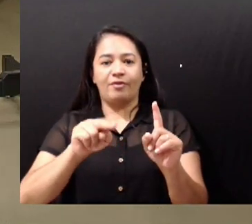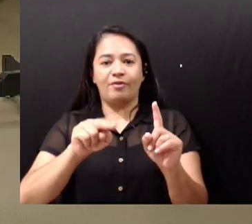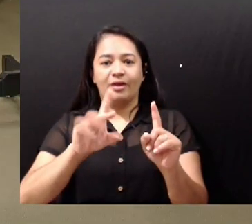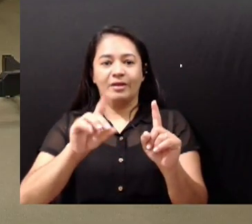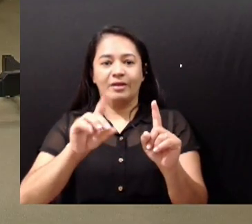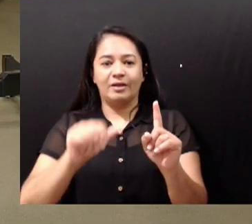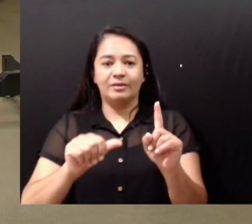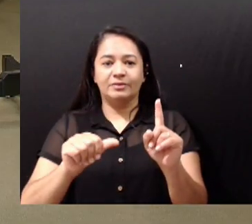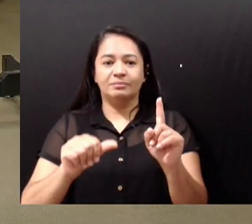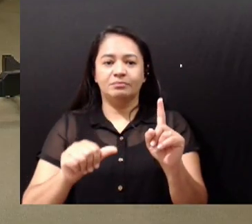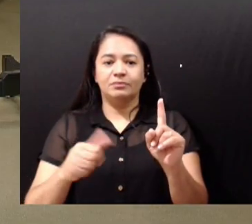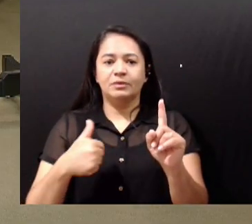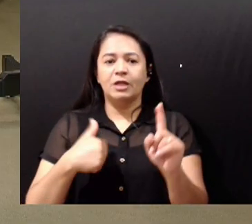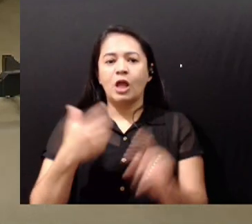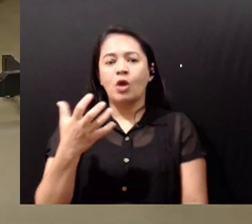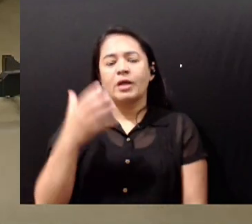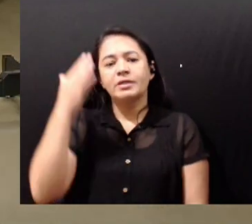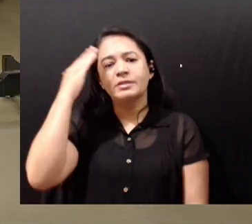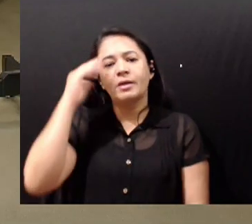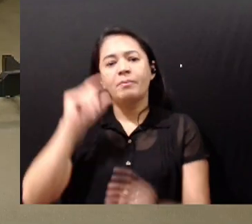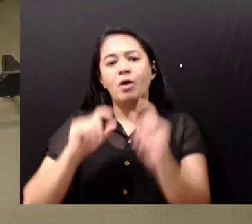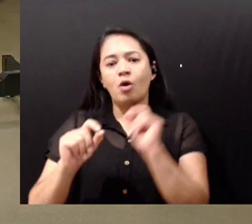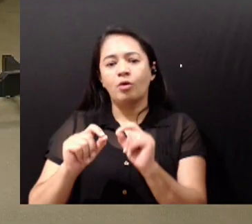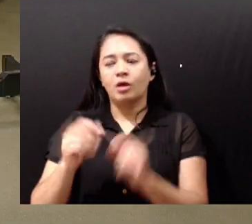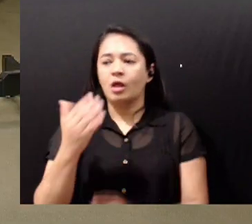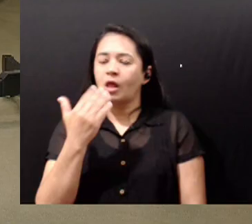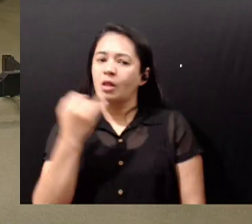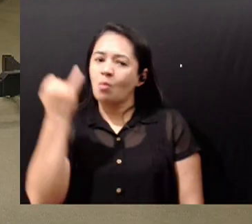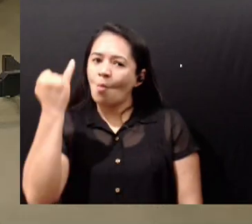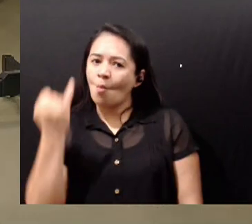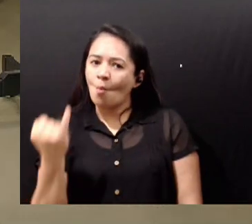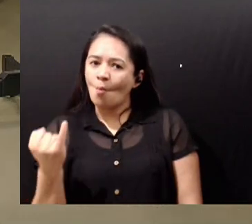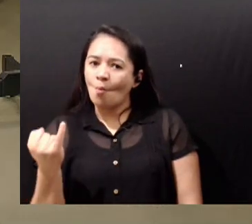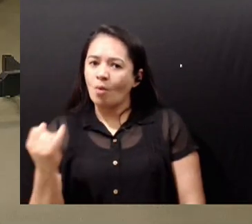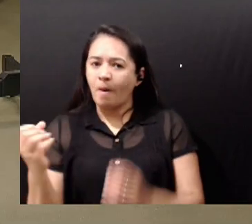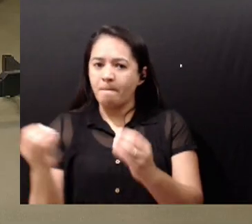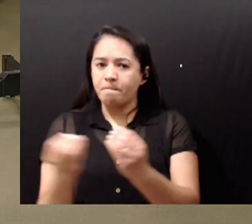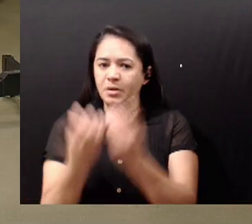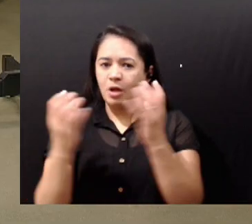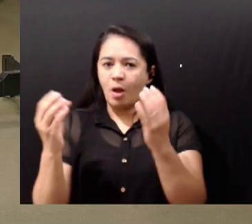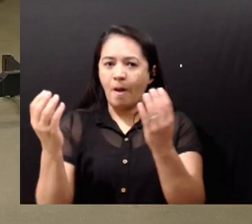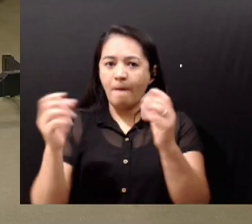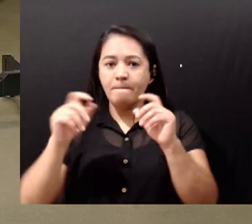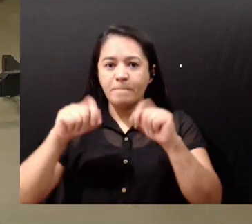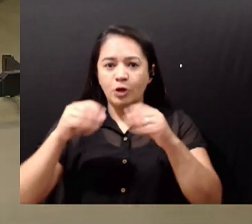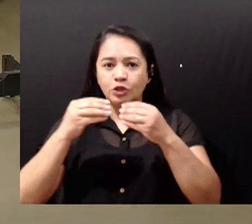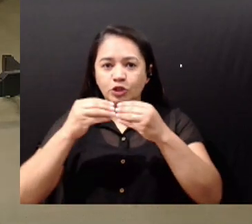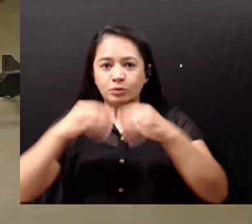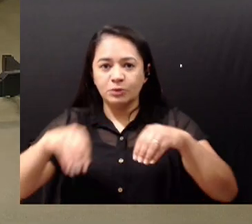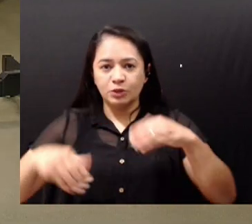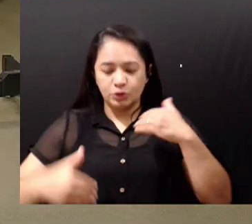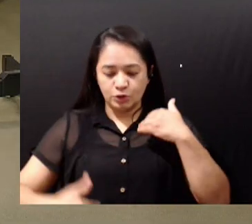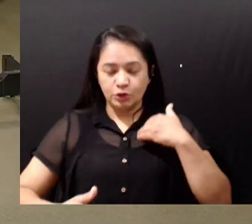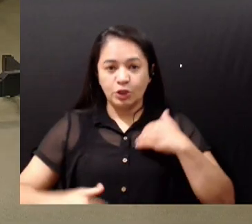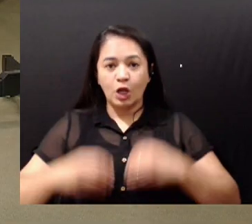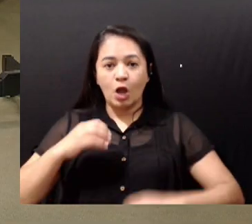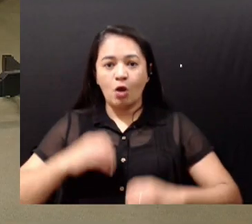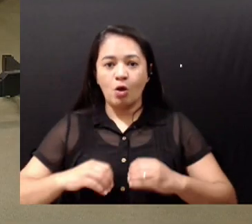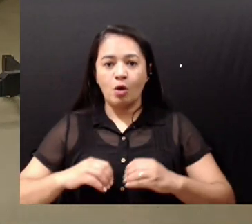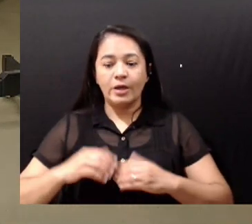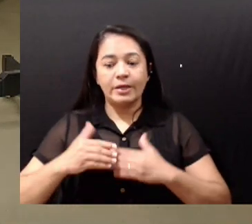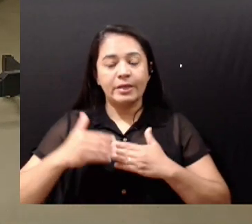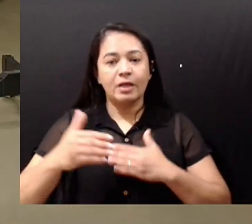saber, essas dietas milagrosas podem afetar o metabolismo de forma que depois fica mais difícil emagrecer de